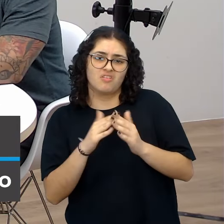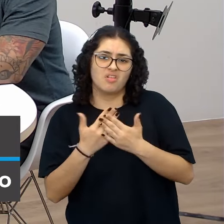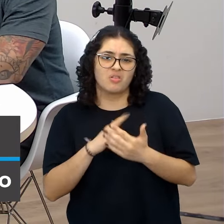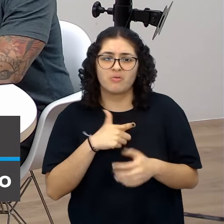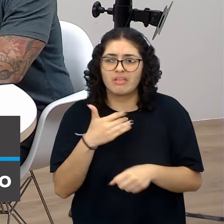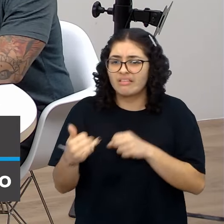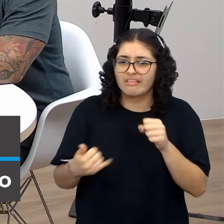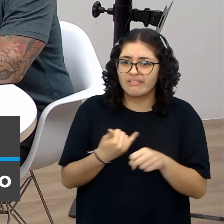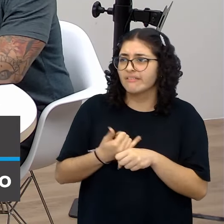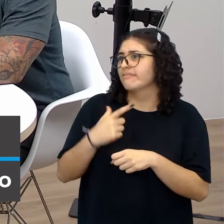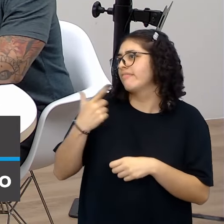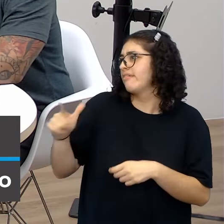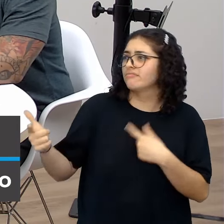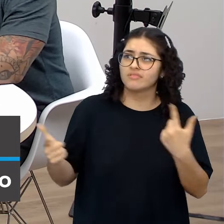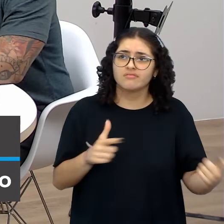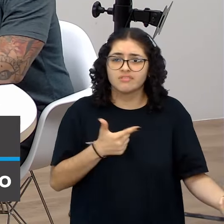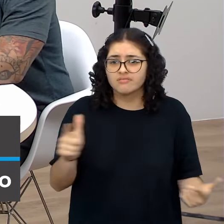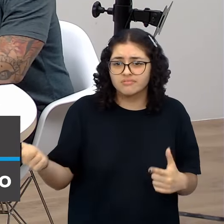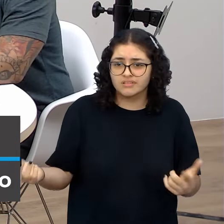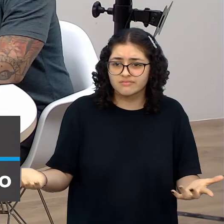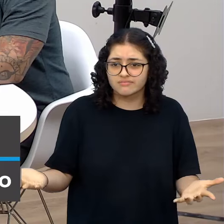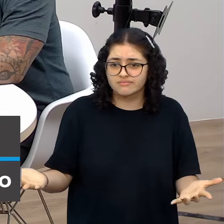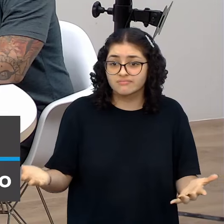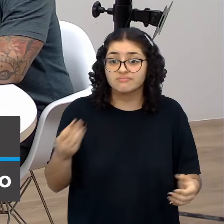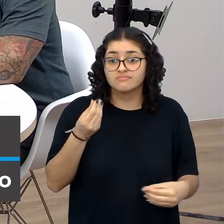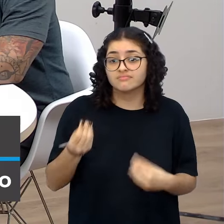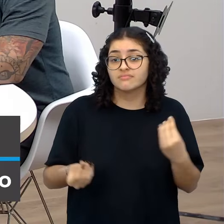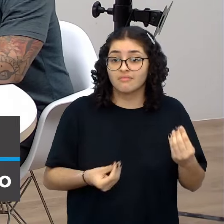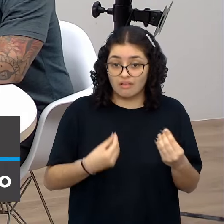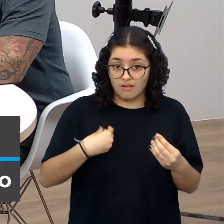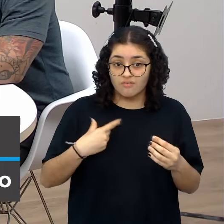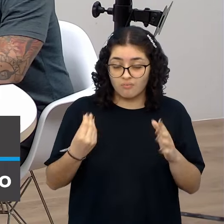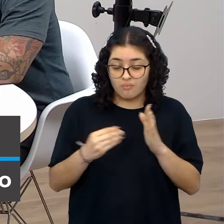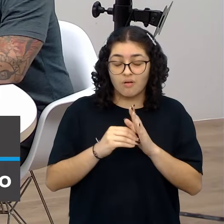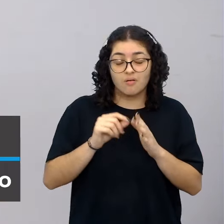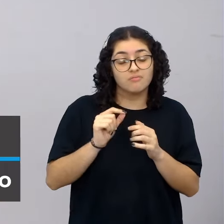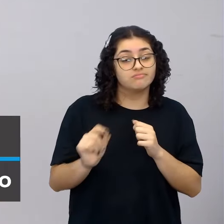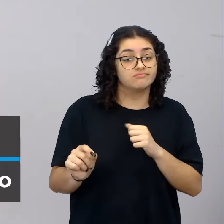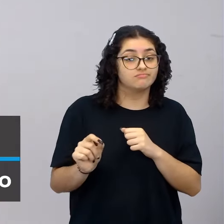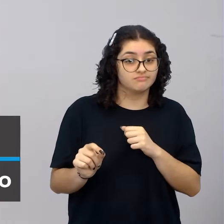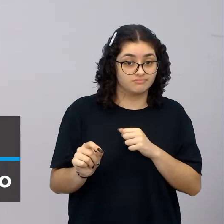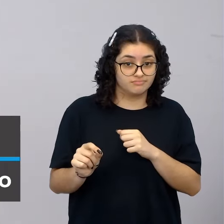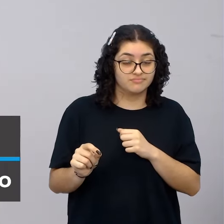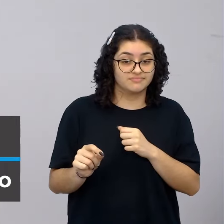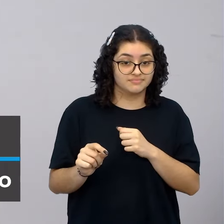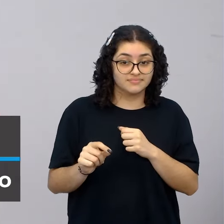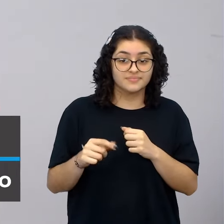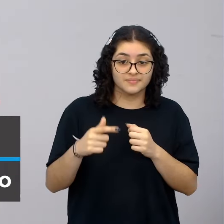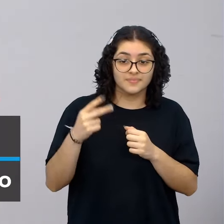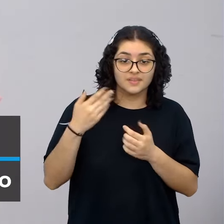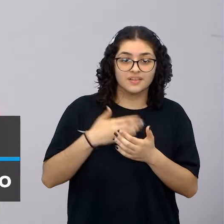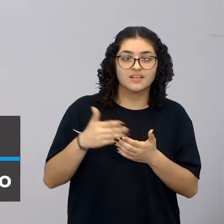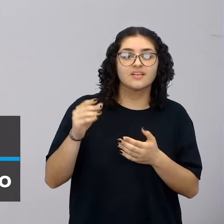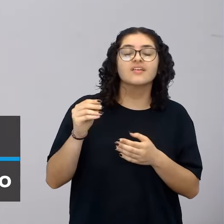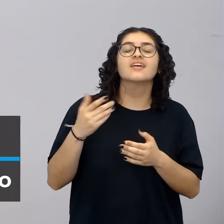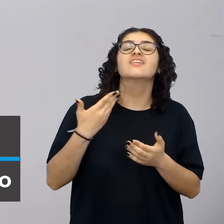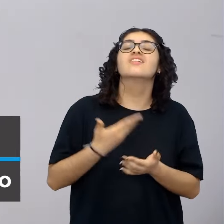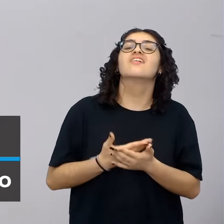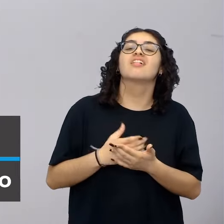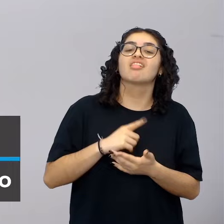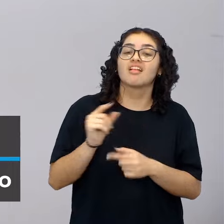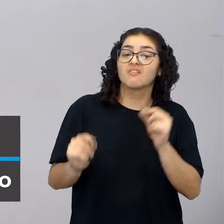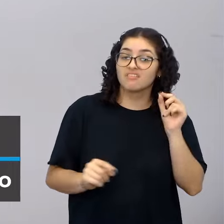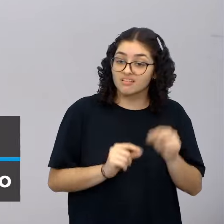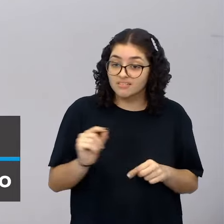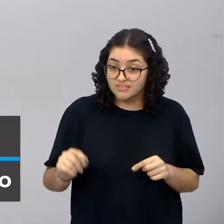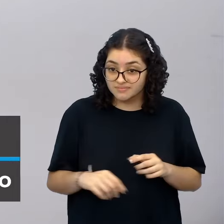não tem. E aí, eu vou pôr um pouquinho aqui uma questão assim, a gente começou a olhar o que a escola tem, né?